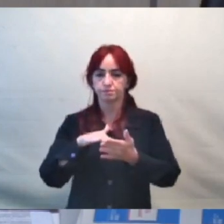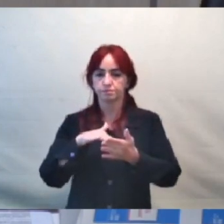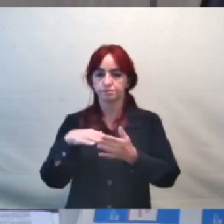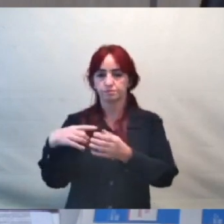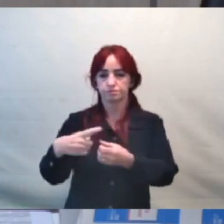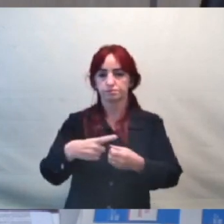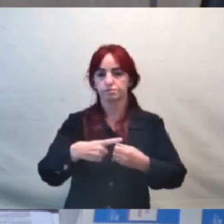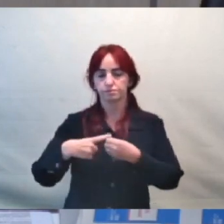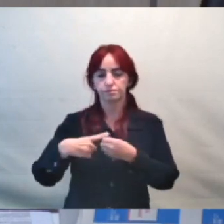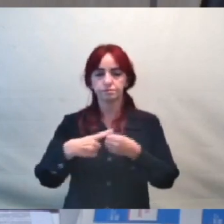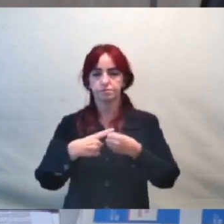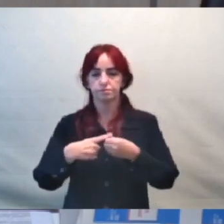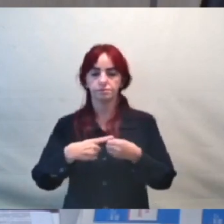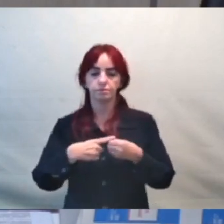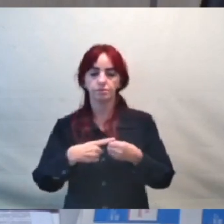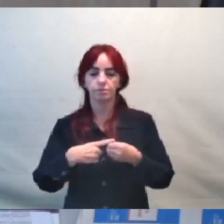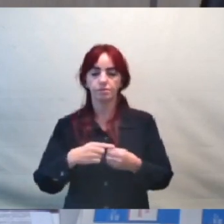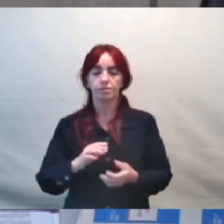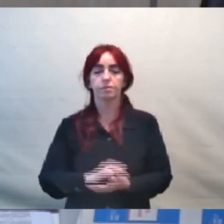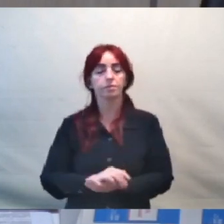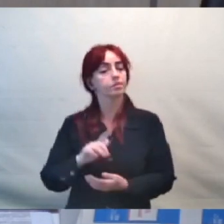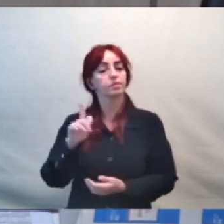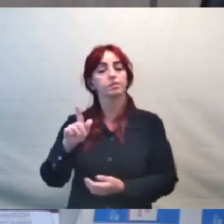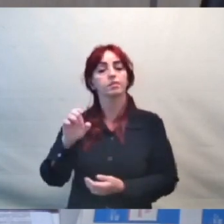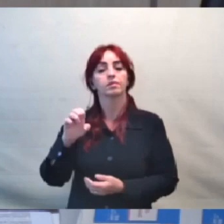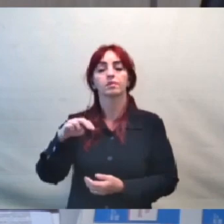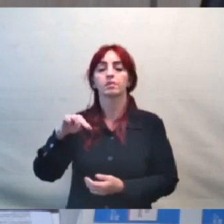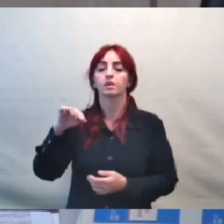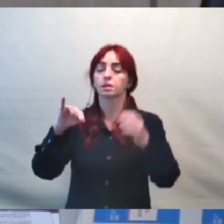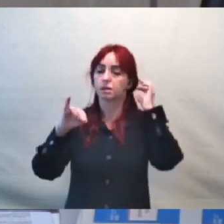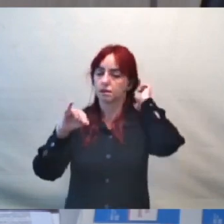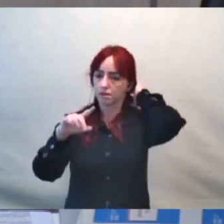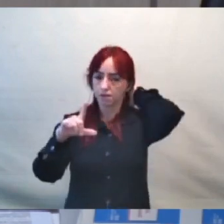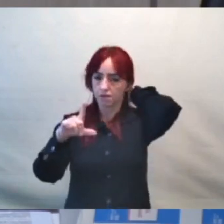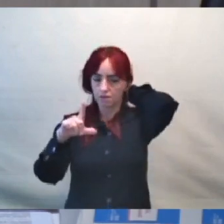aqui. É, o Genilson, nosso secretário de Segurança de Prevenção,